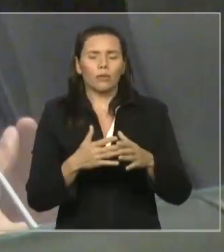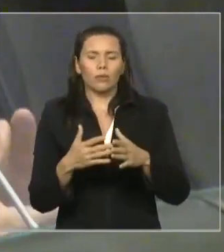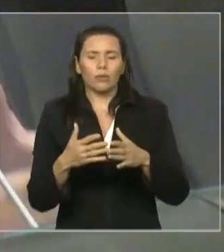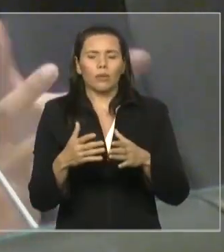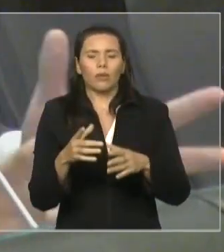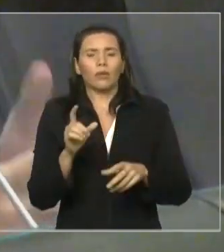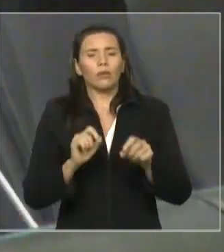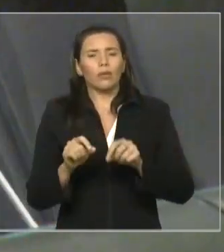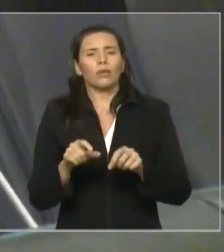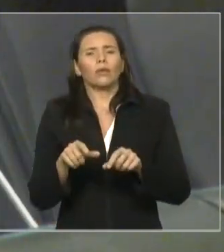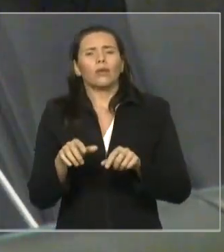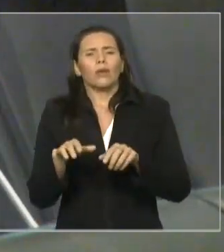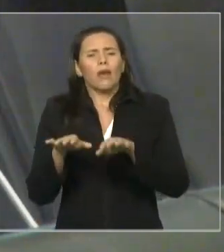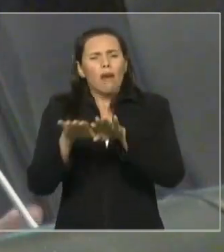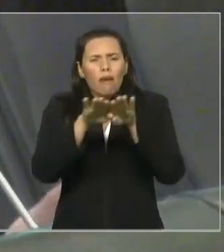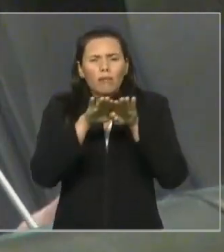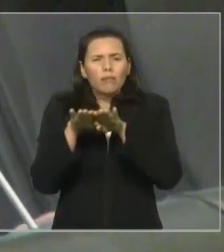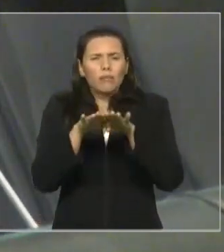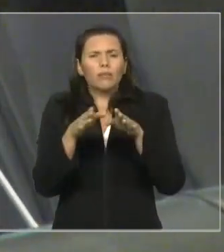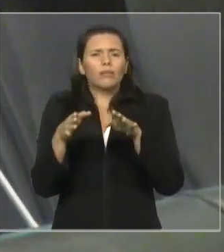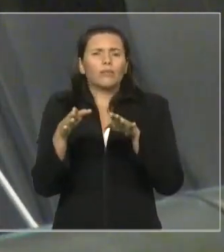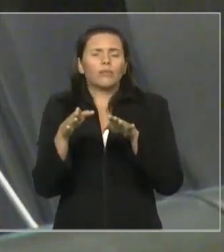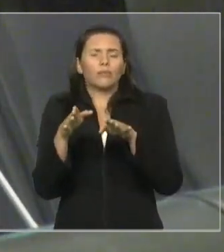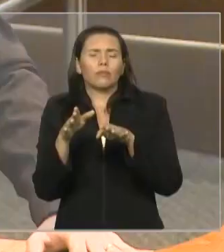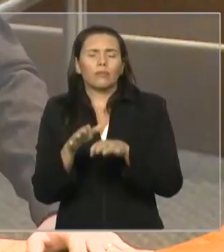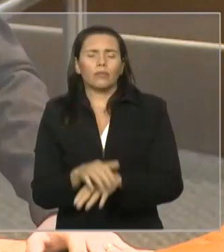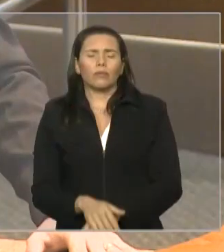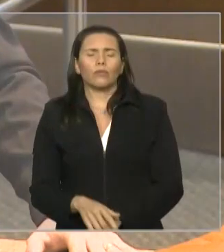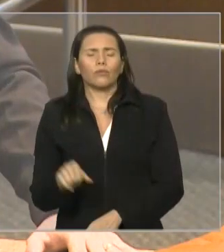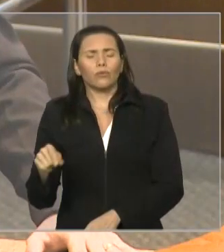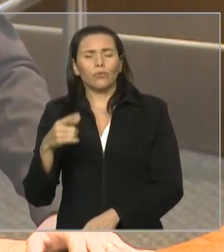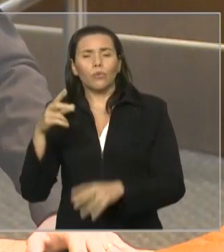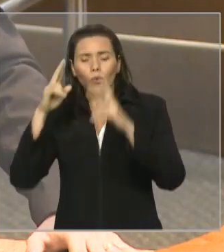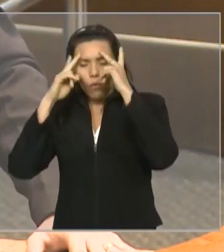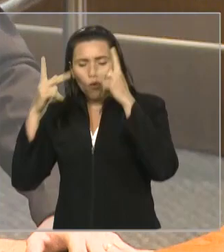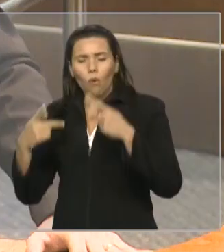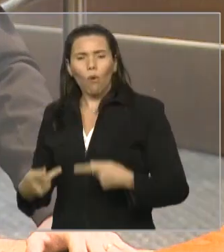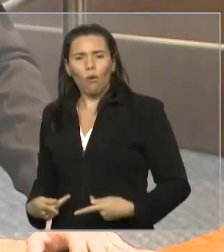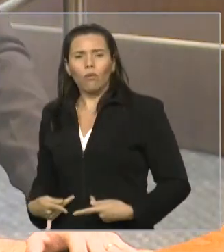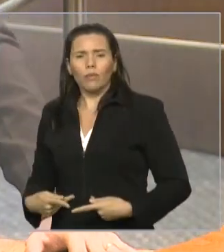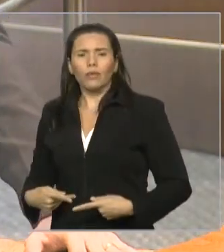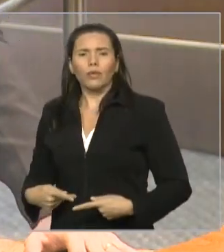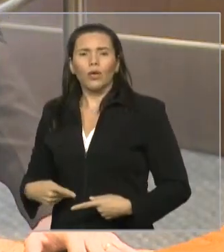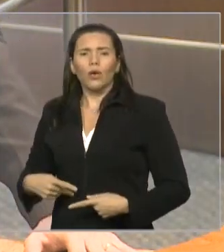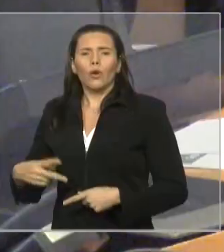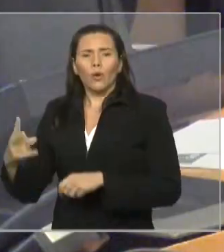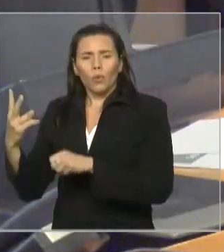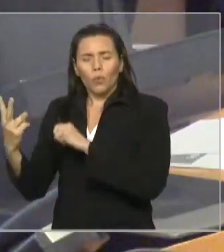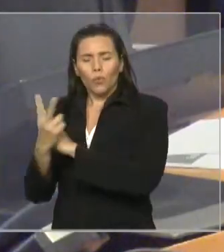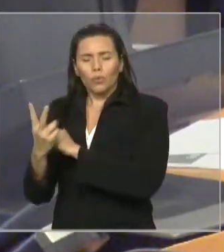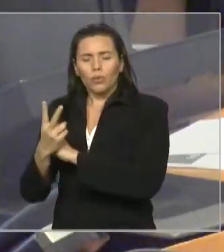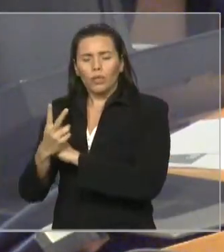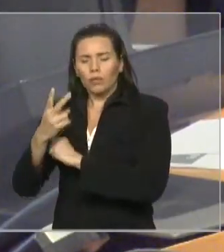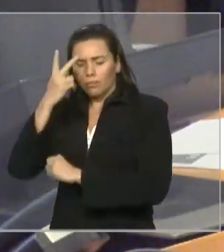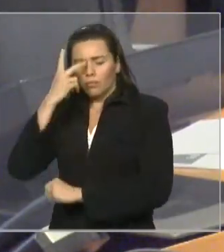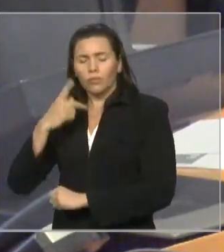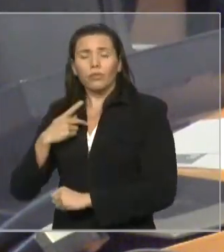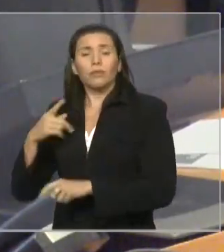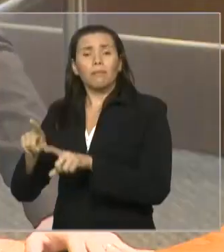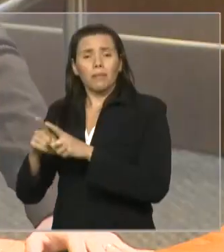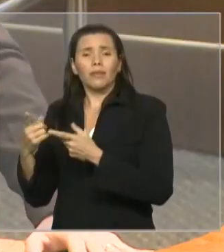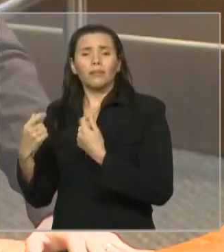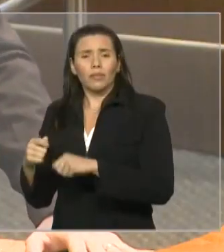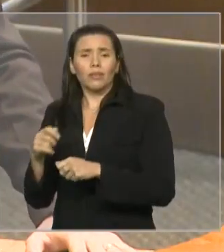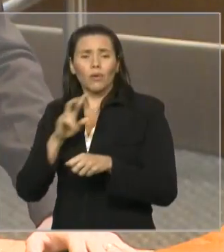ser humano com outras formas de vida na Terra. Muito obrigado. Obrigado pela sua contribuição, deputado Iglesias. Deputado Wendel, eu gostaria que você concluísse. Certo,